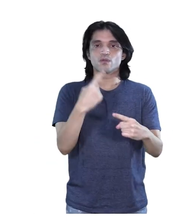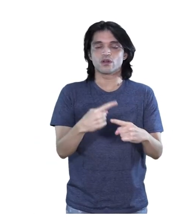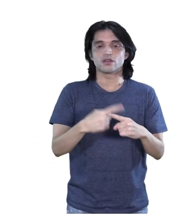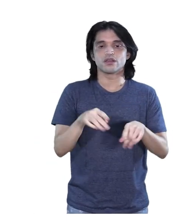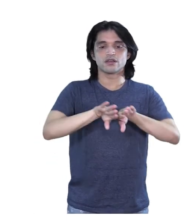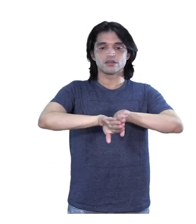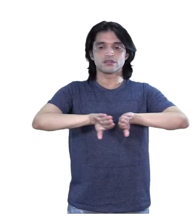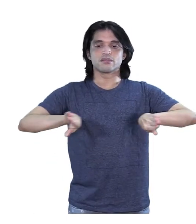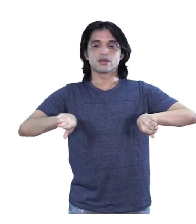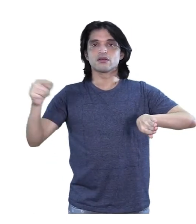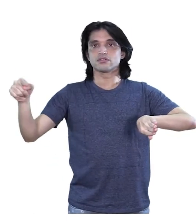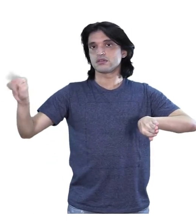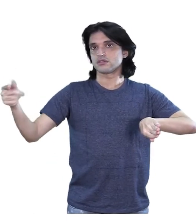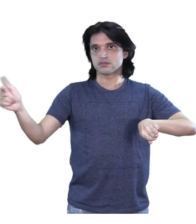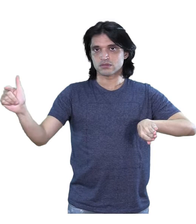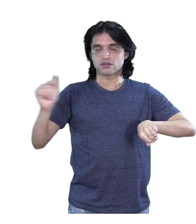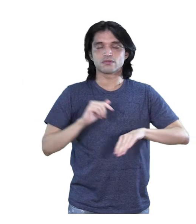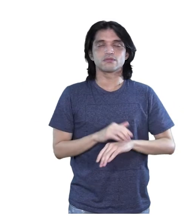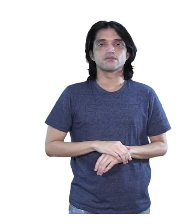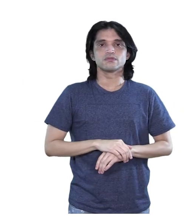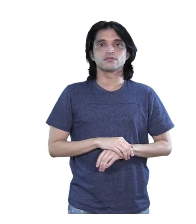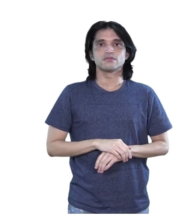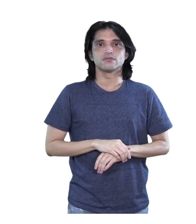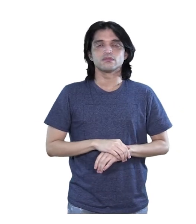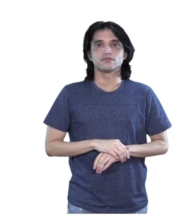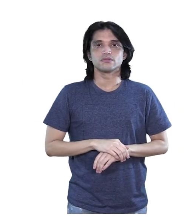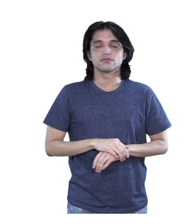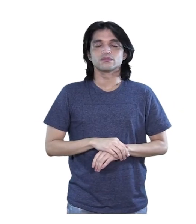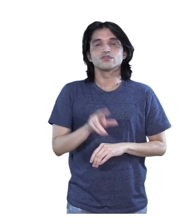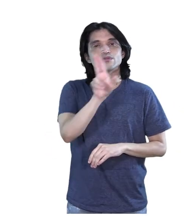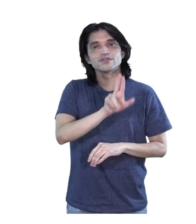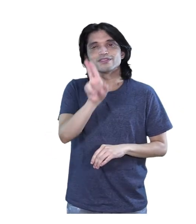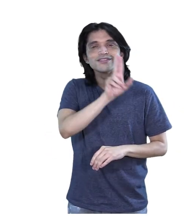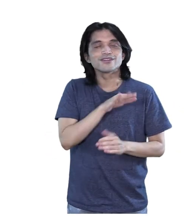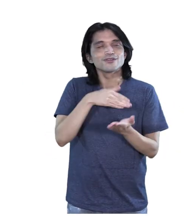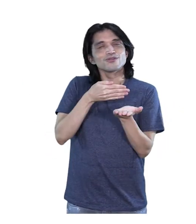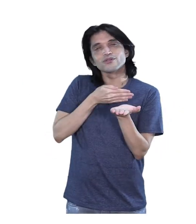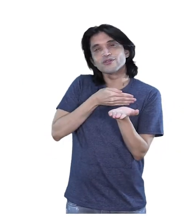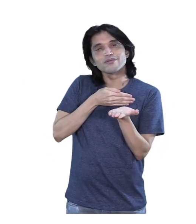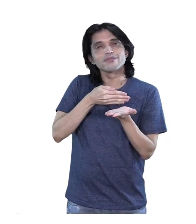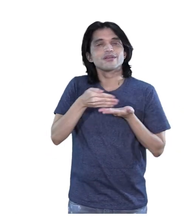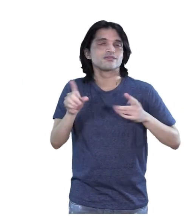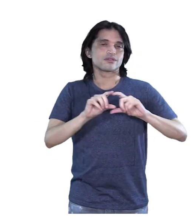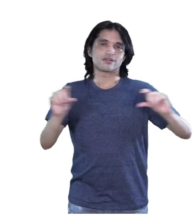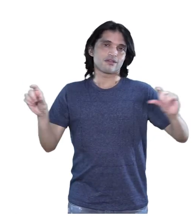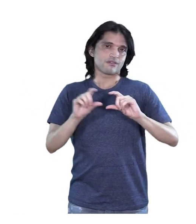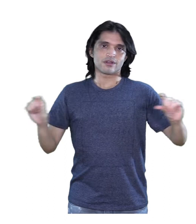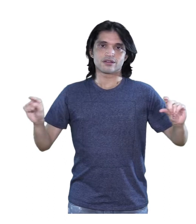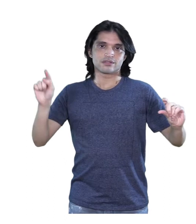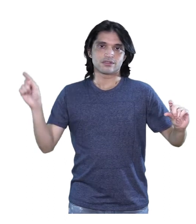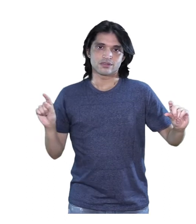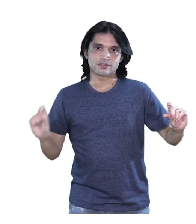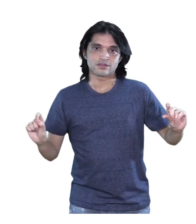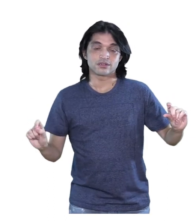geralmente utilizado no início de frases interrogativas, mas pode aparecer ligando duas orações.